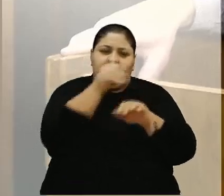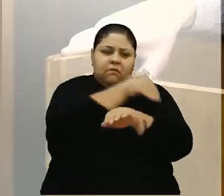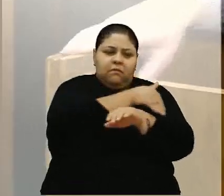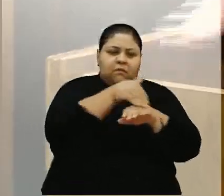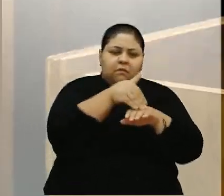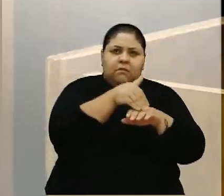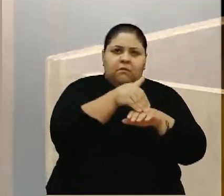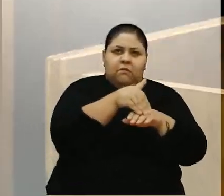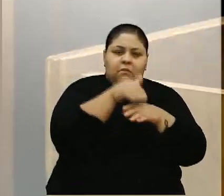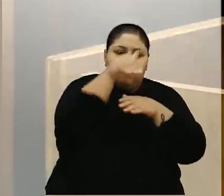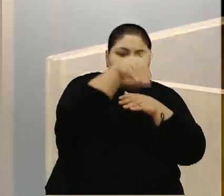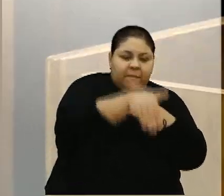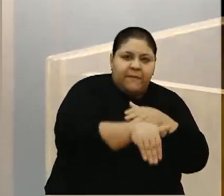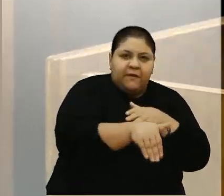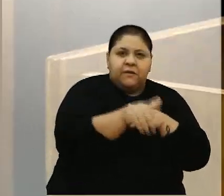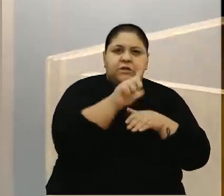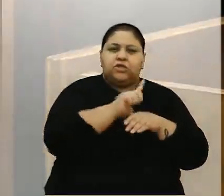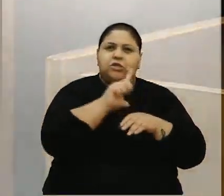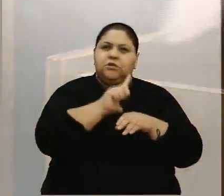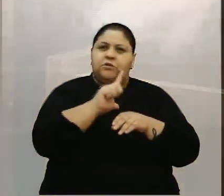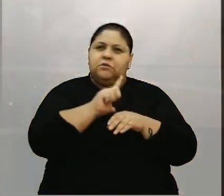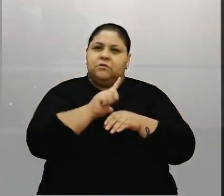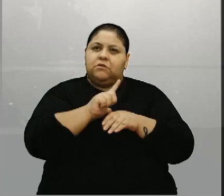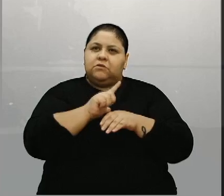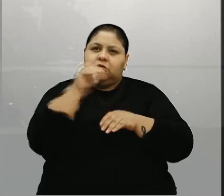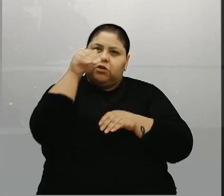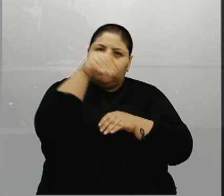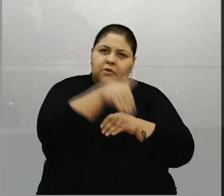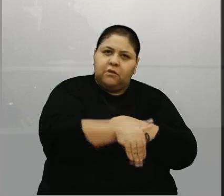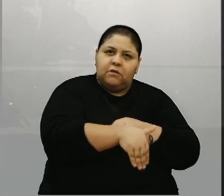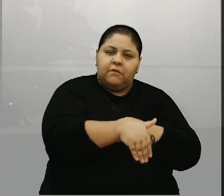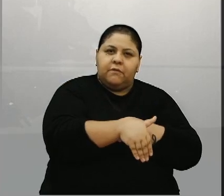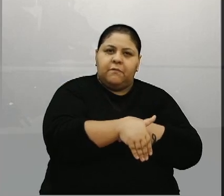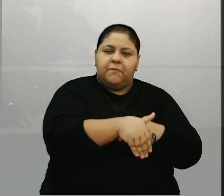pouco mais para baixo ali, tinha um valo onde sai